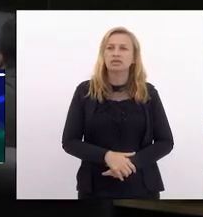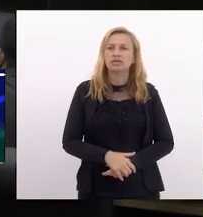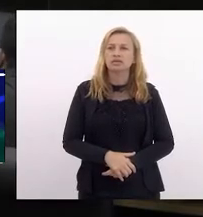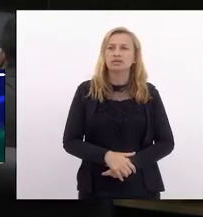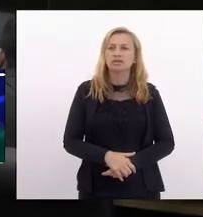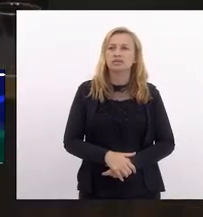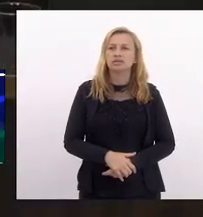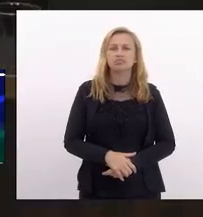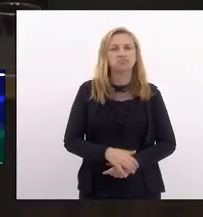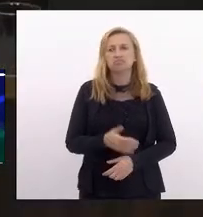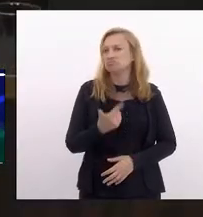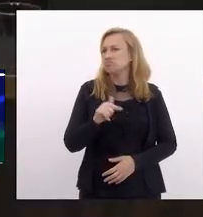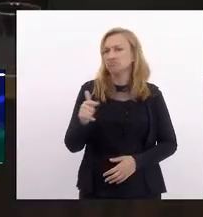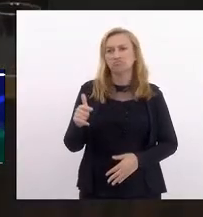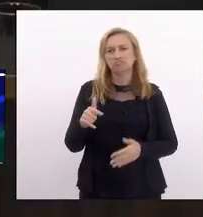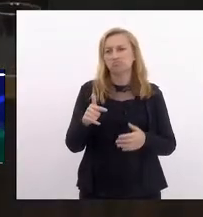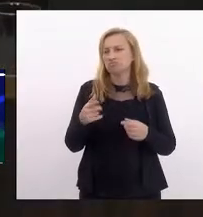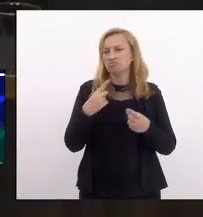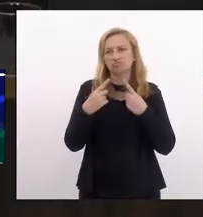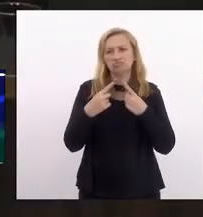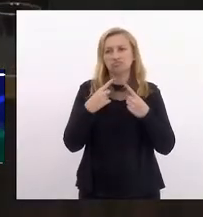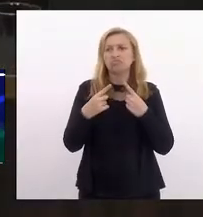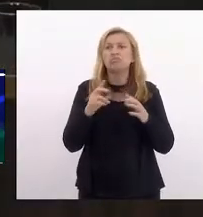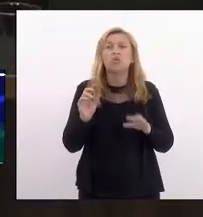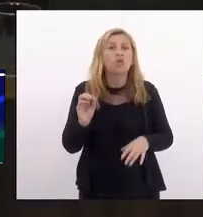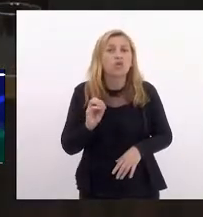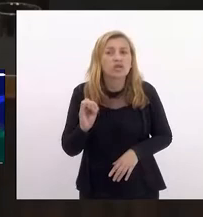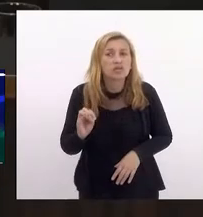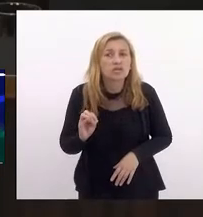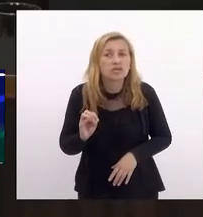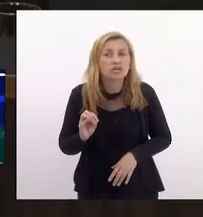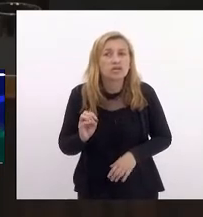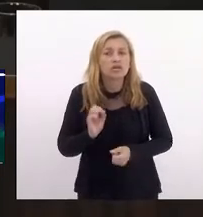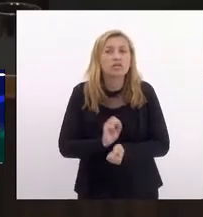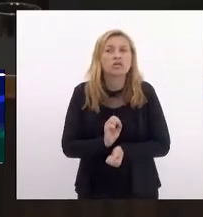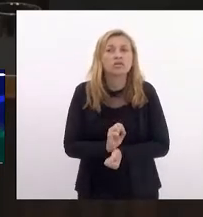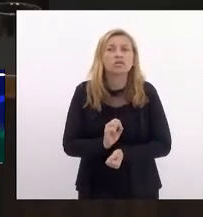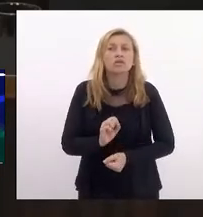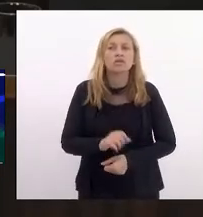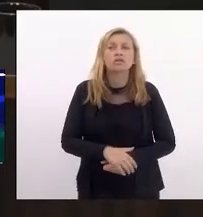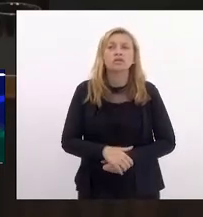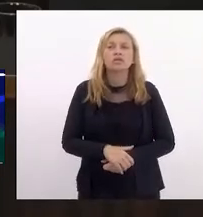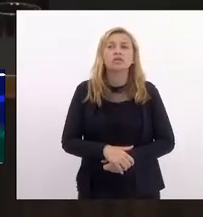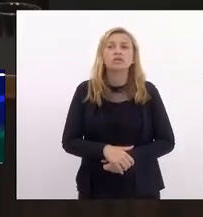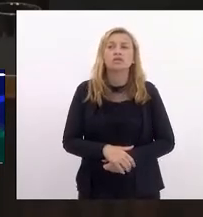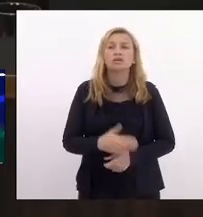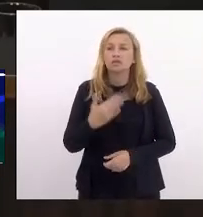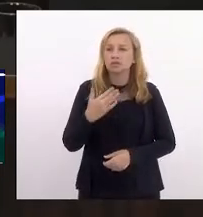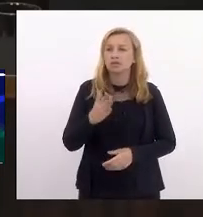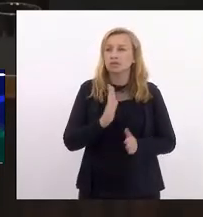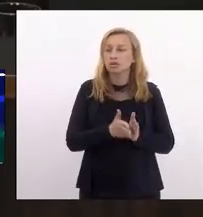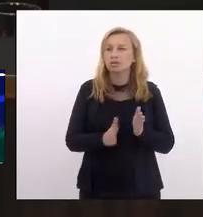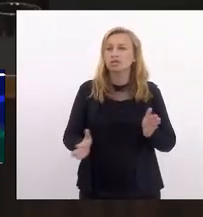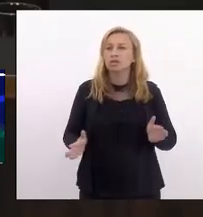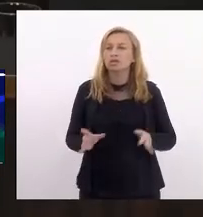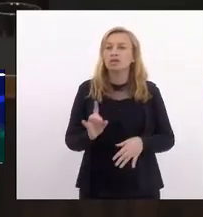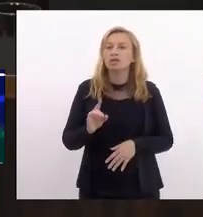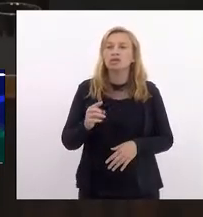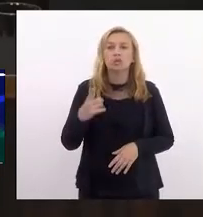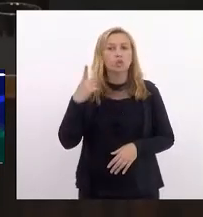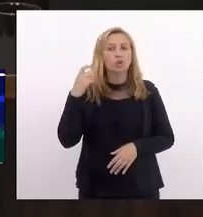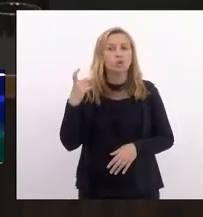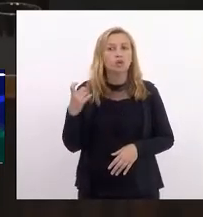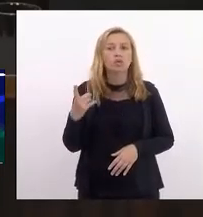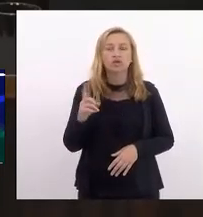não tenho mais pa espera só um pouquinho tudo pela ordem primeiro jogo da final da